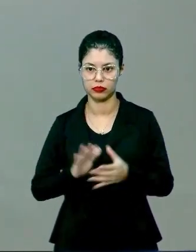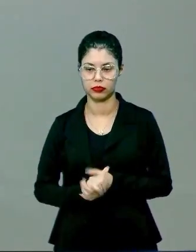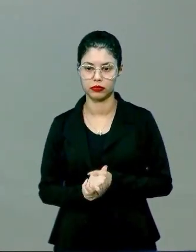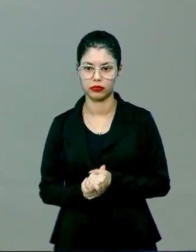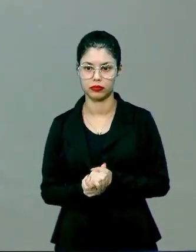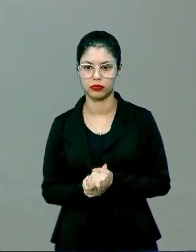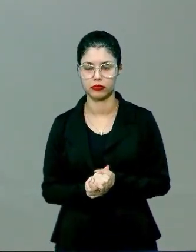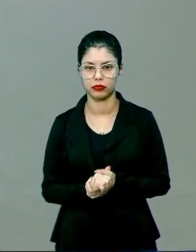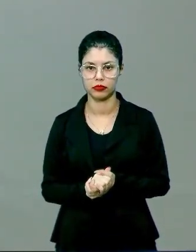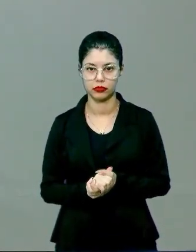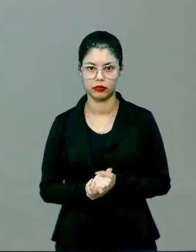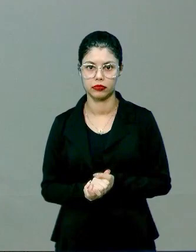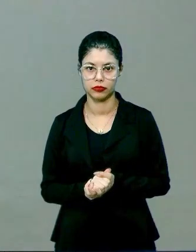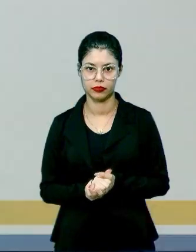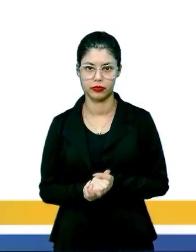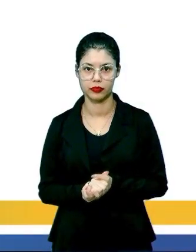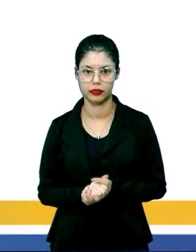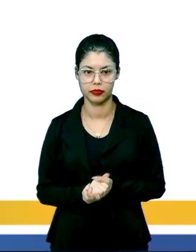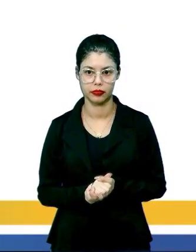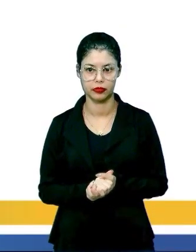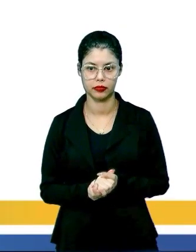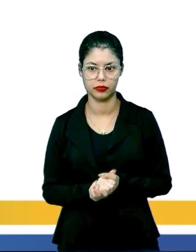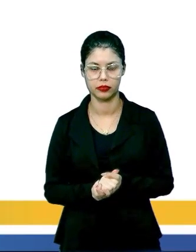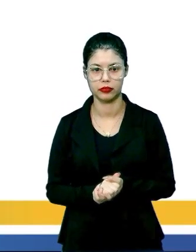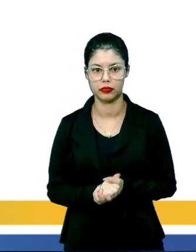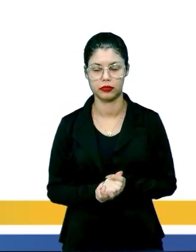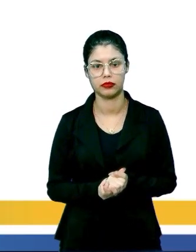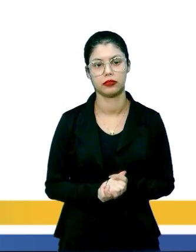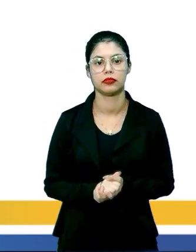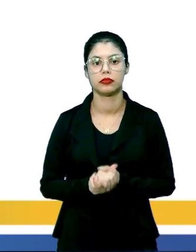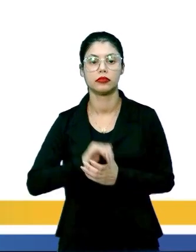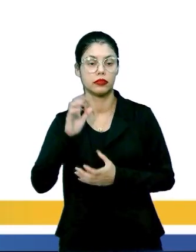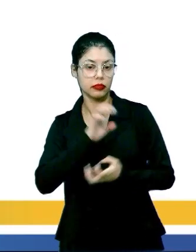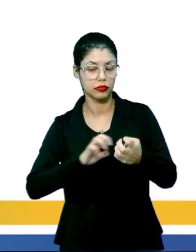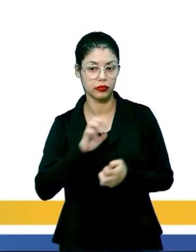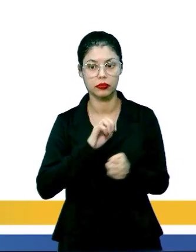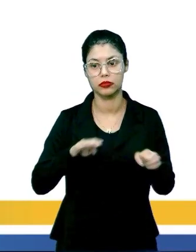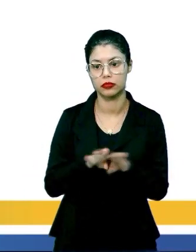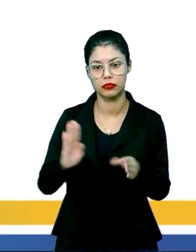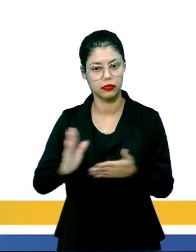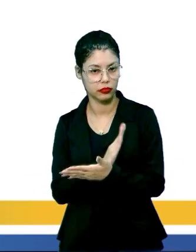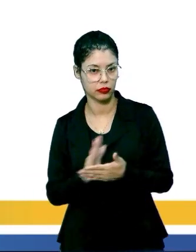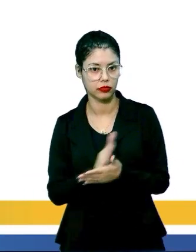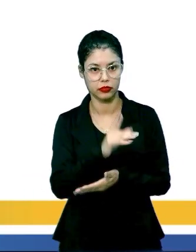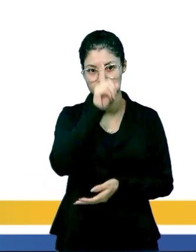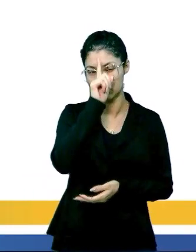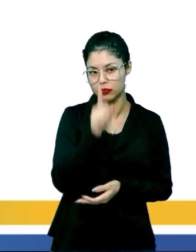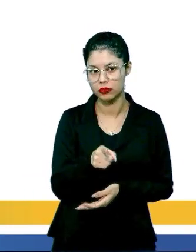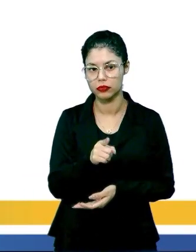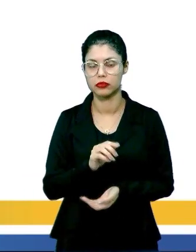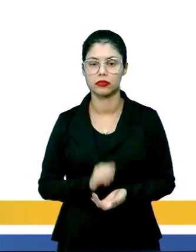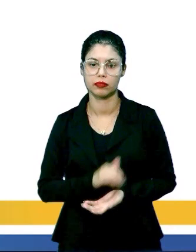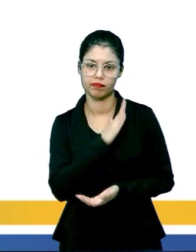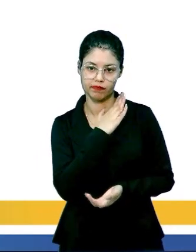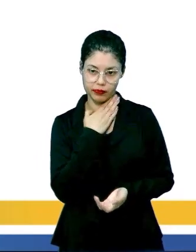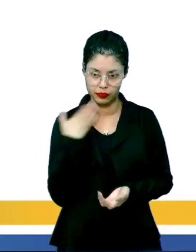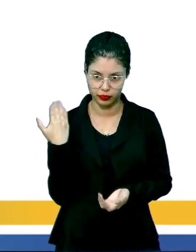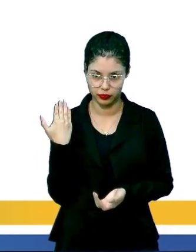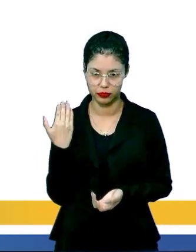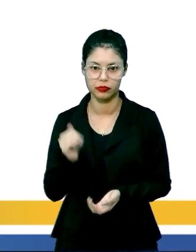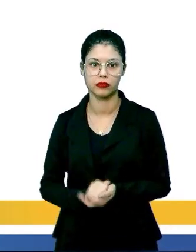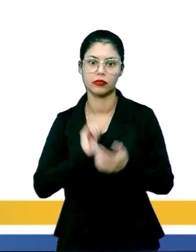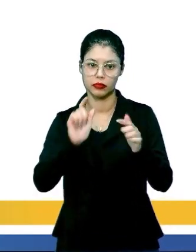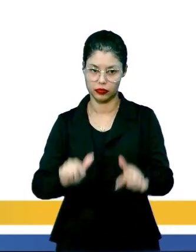da escravidão. E aí a revolta da Chibata, ela tem alguns oficiais mortos, e aí os